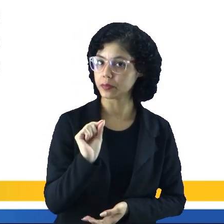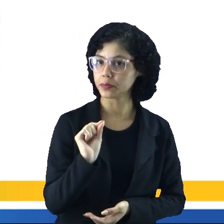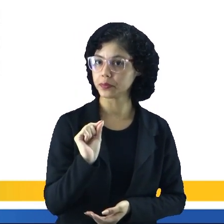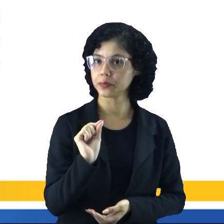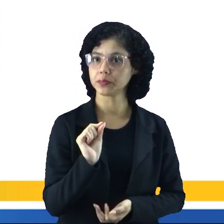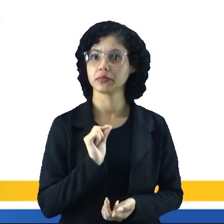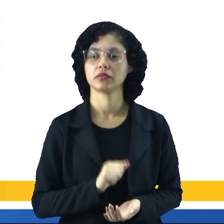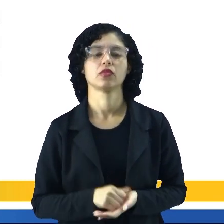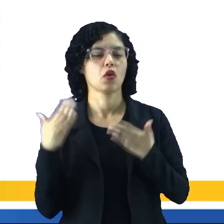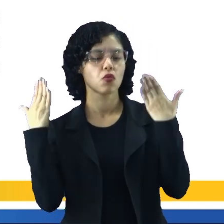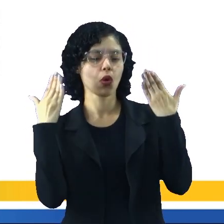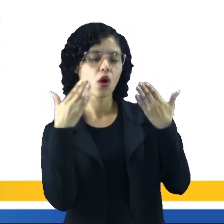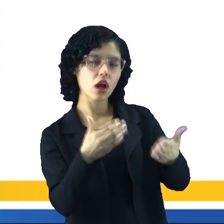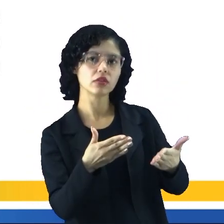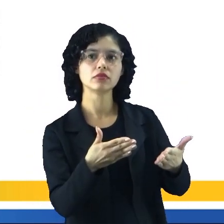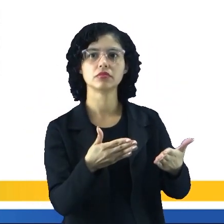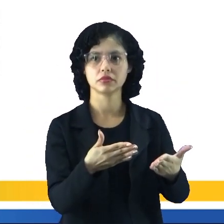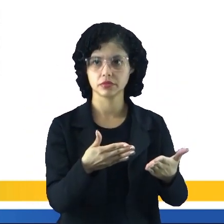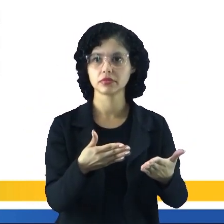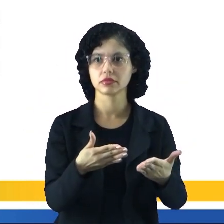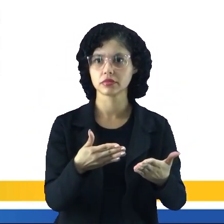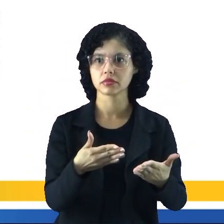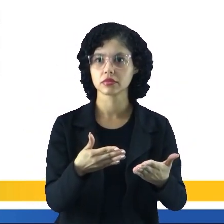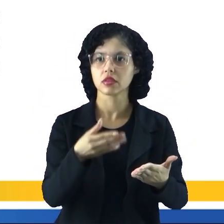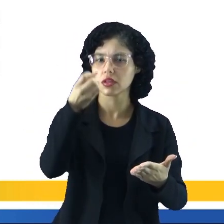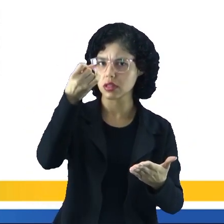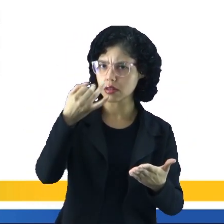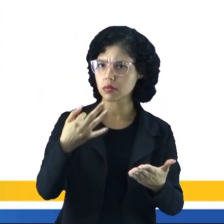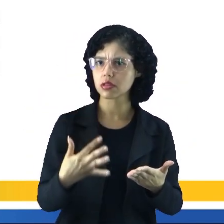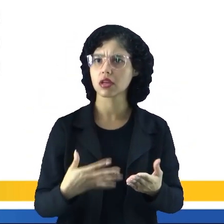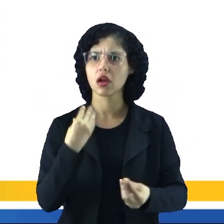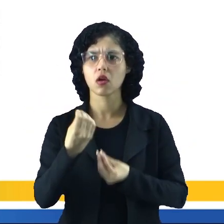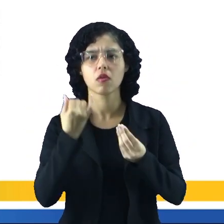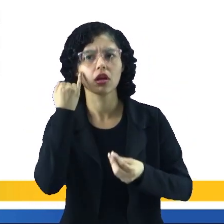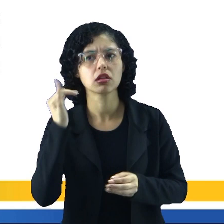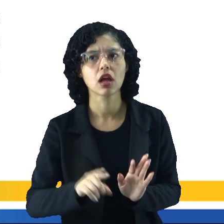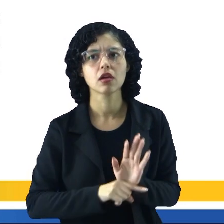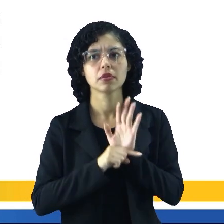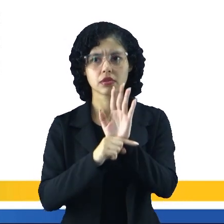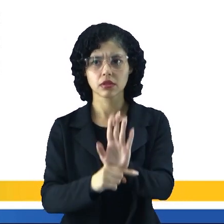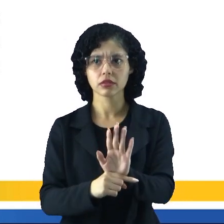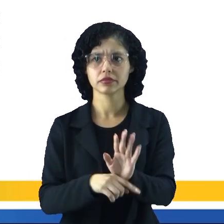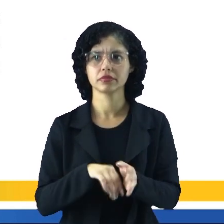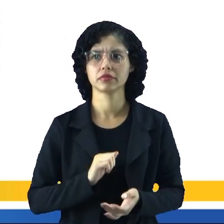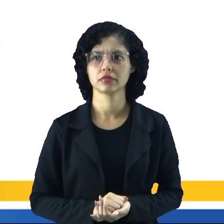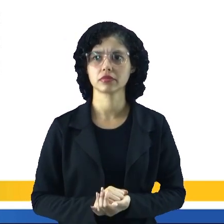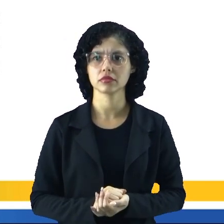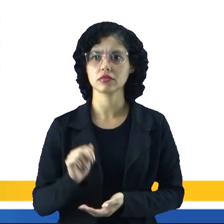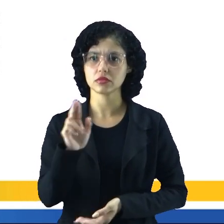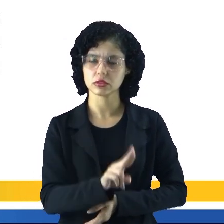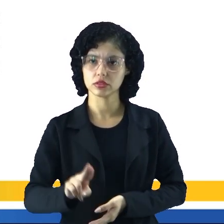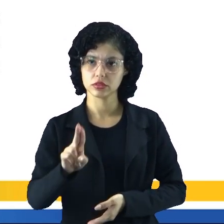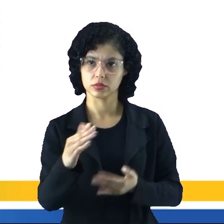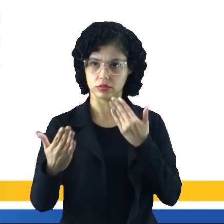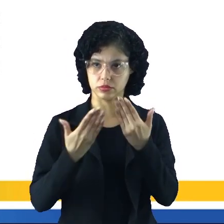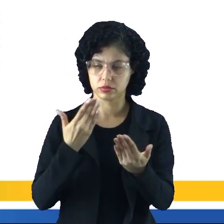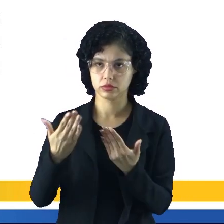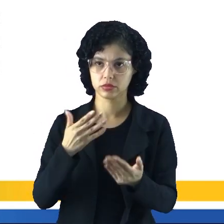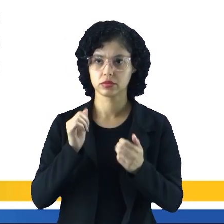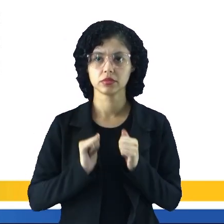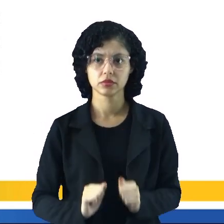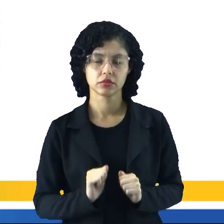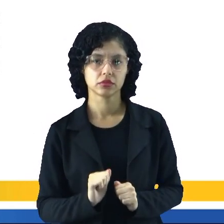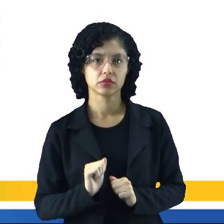quê ele é focado em argumentação para explicar as ideias apresentadas para isso ele utiliza recursos como